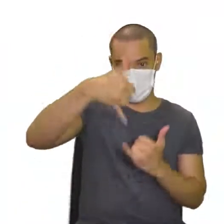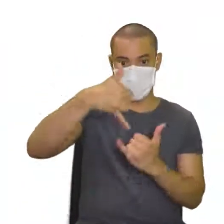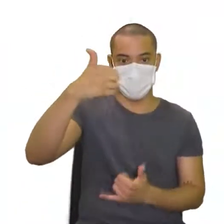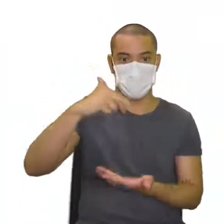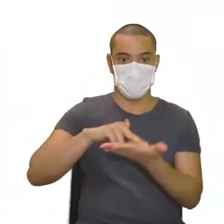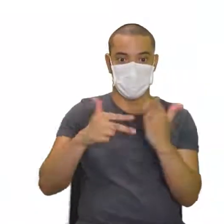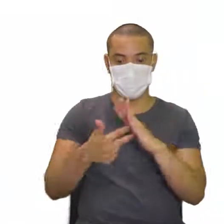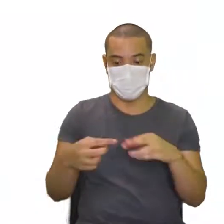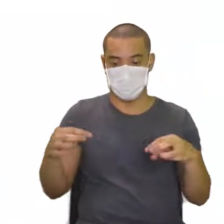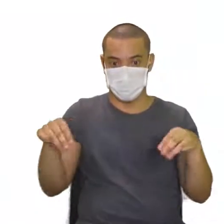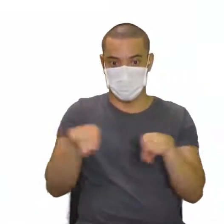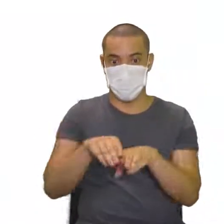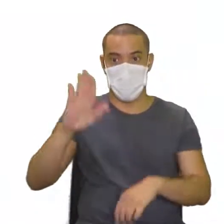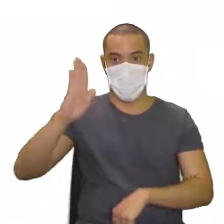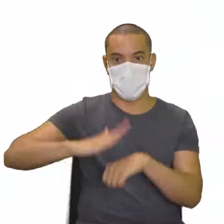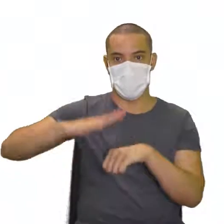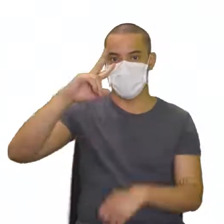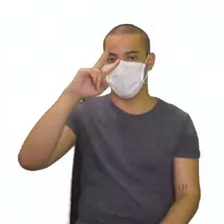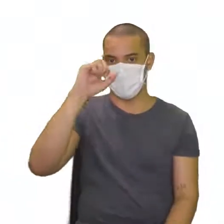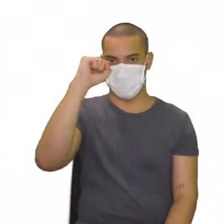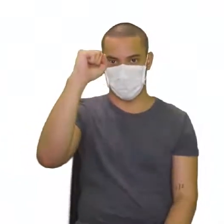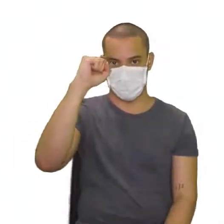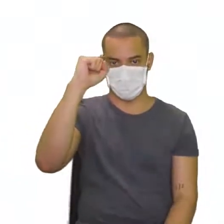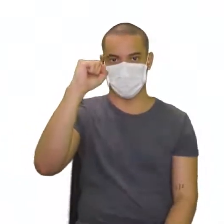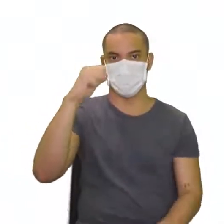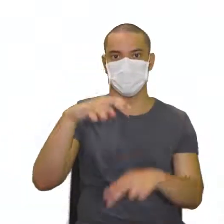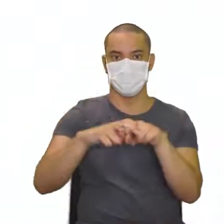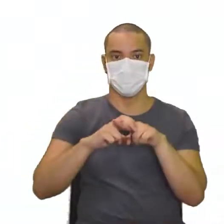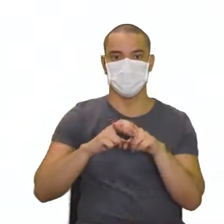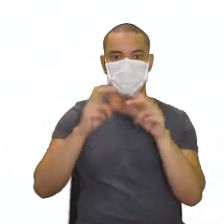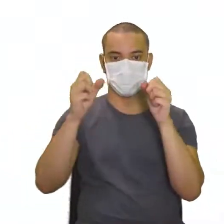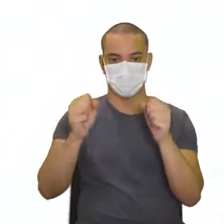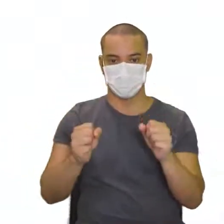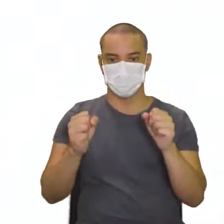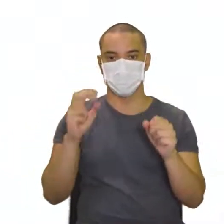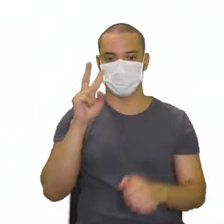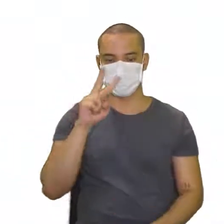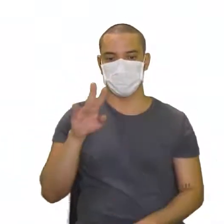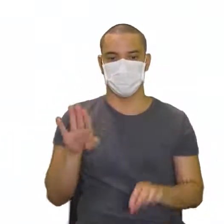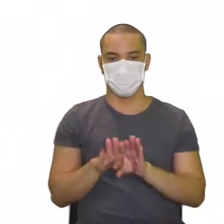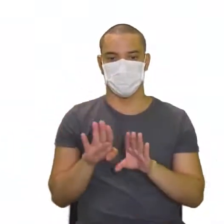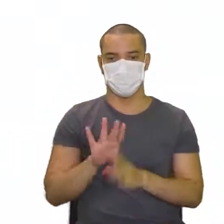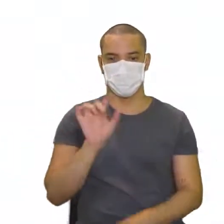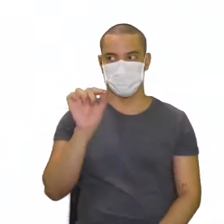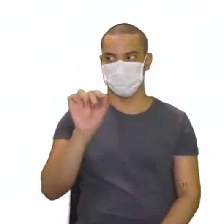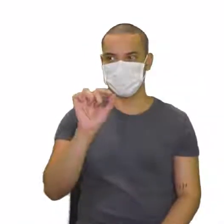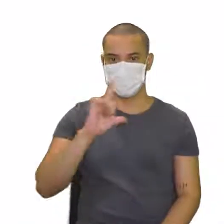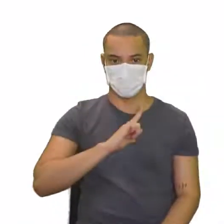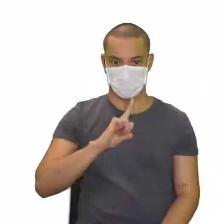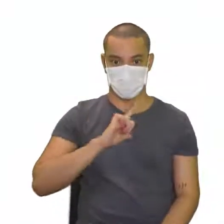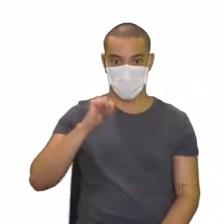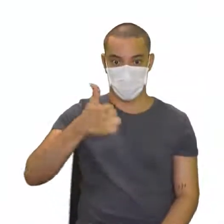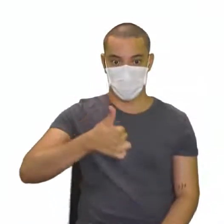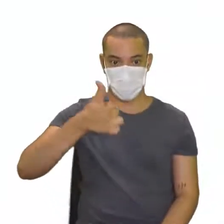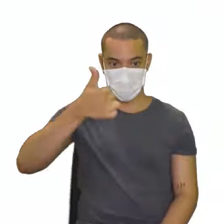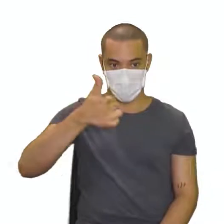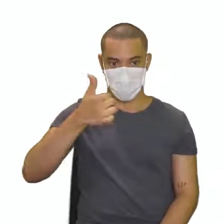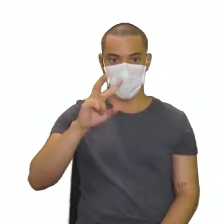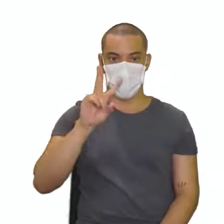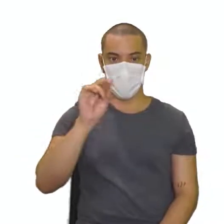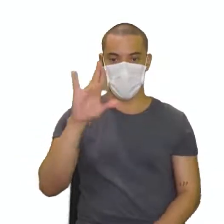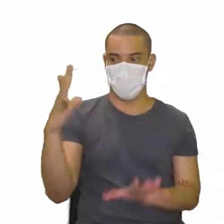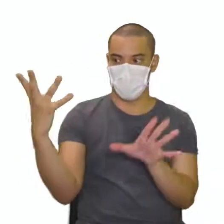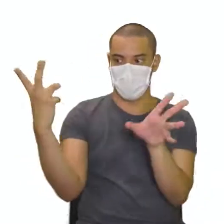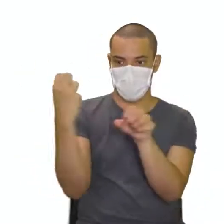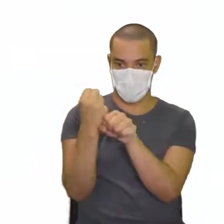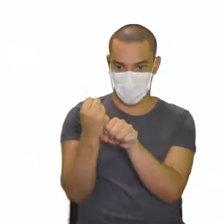é mais intenso, ok? Então aqui você pode ver, ó, que no ponto 1, se eu for calcular o